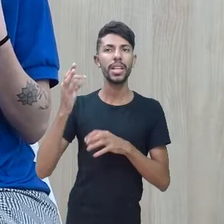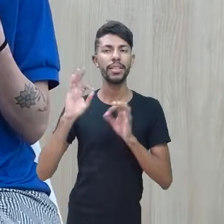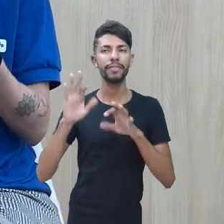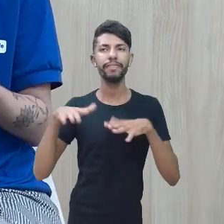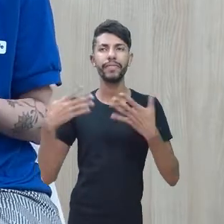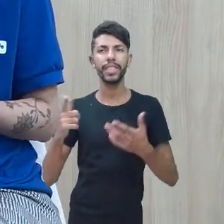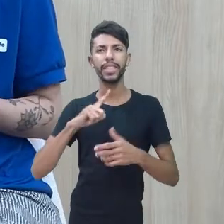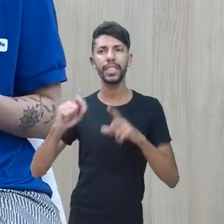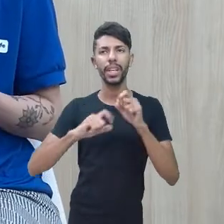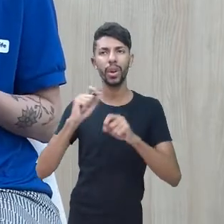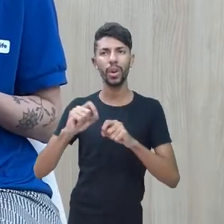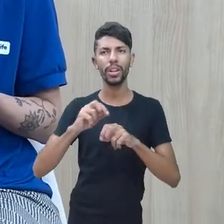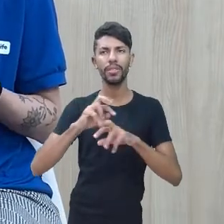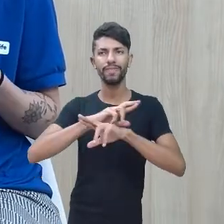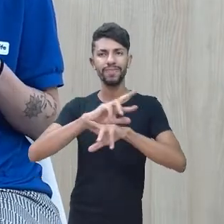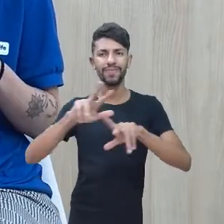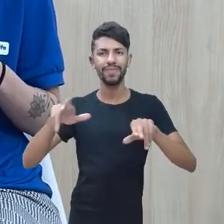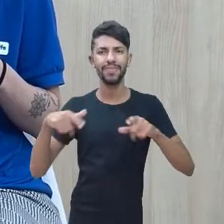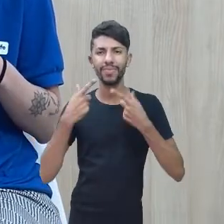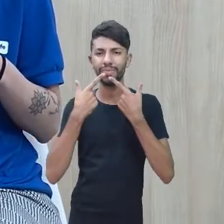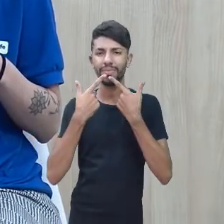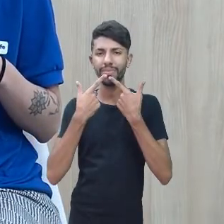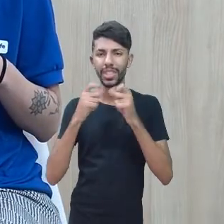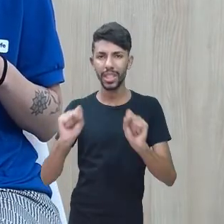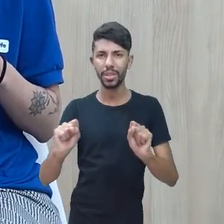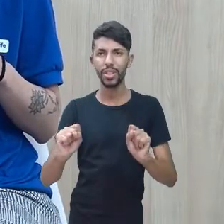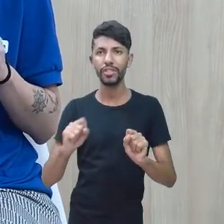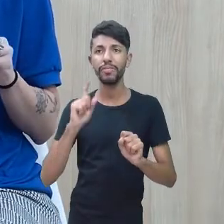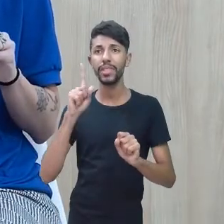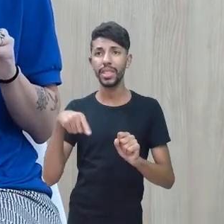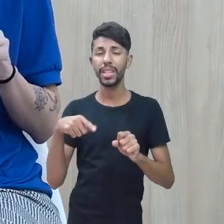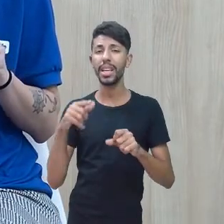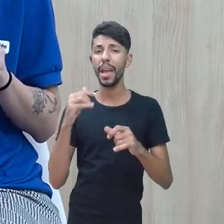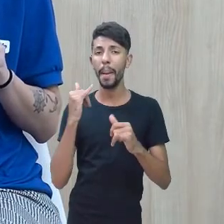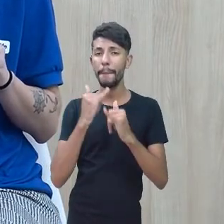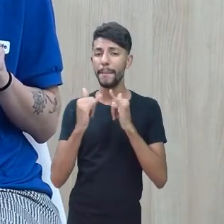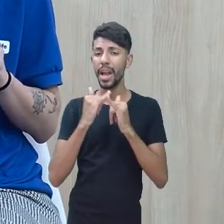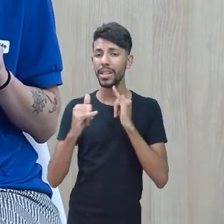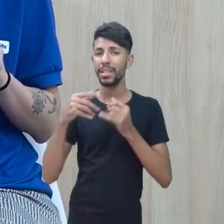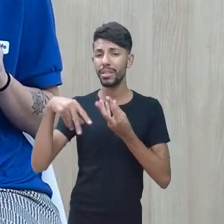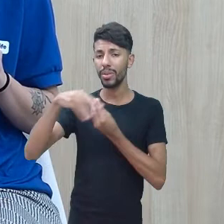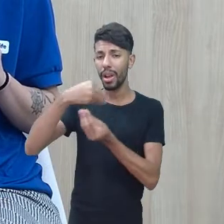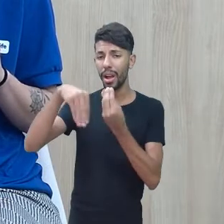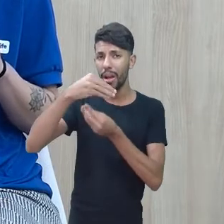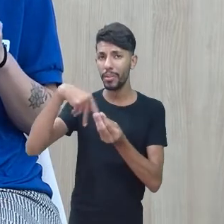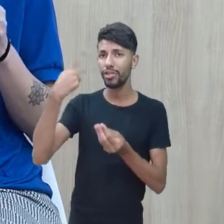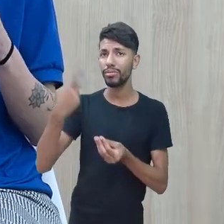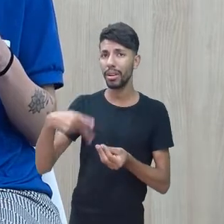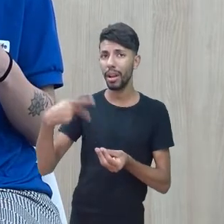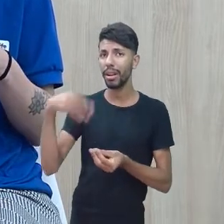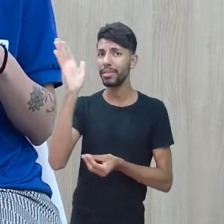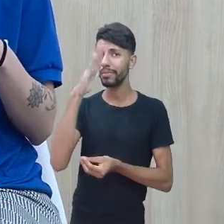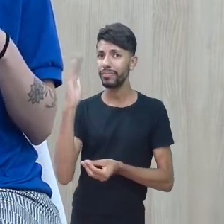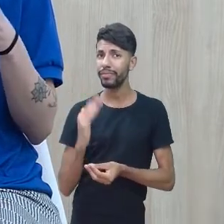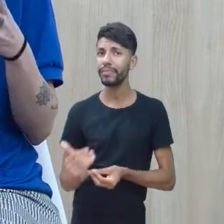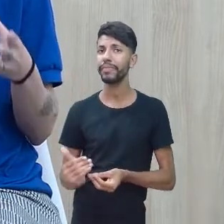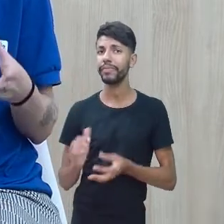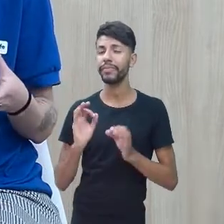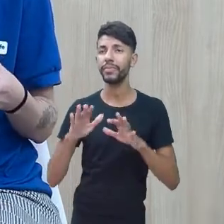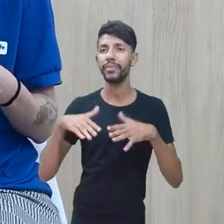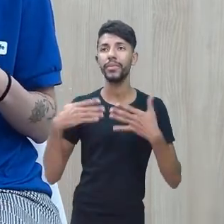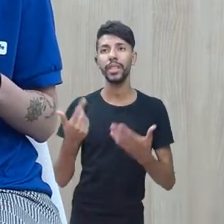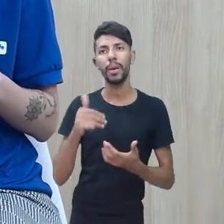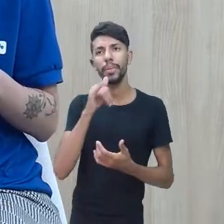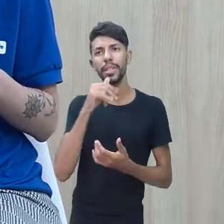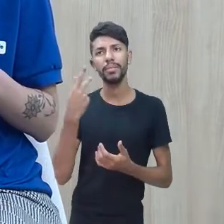linguística, cultural e que é muito parecido também com a mistura que a gente tem aqui no Brasil, né, que a gente vê que aqui existiam